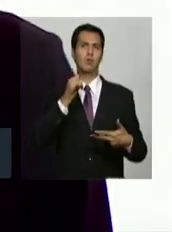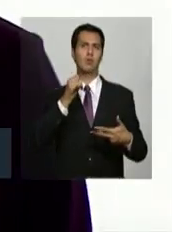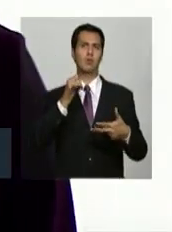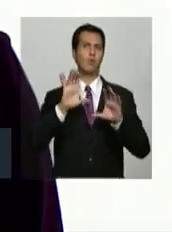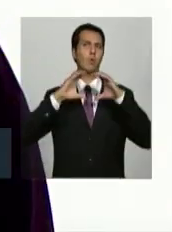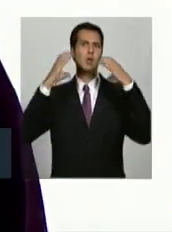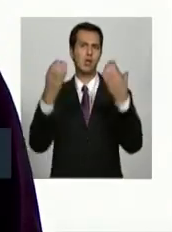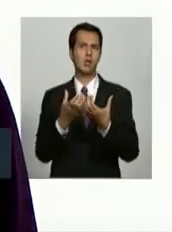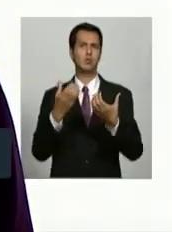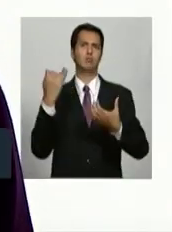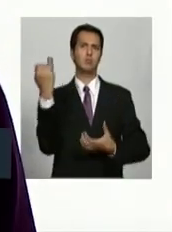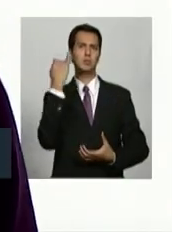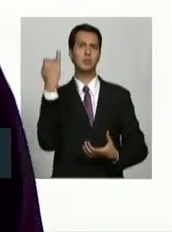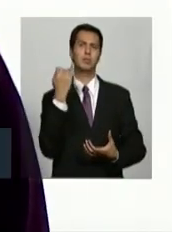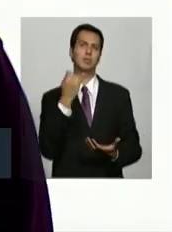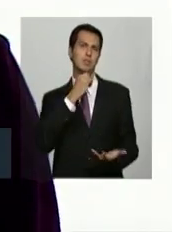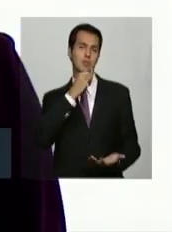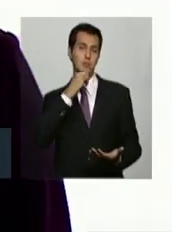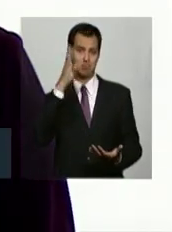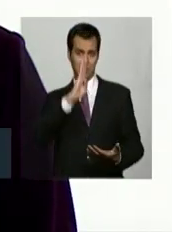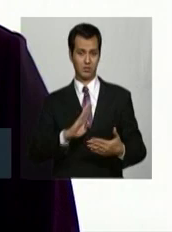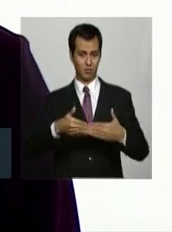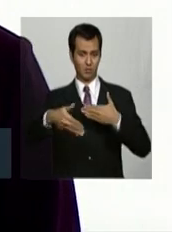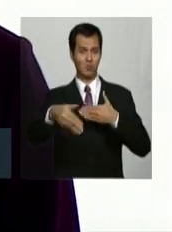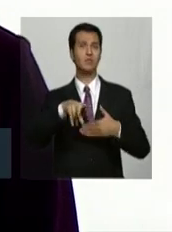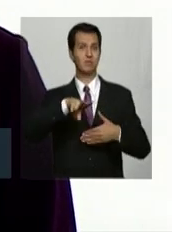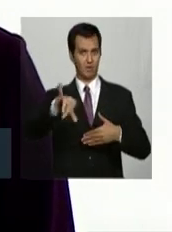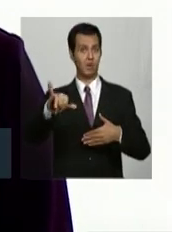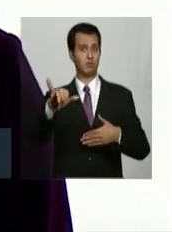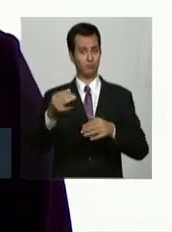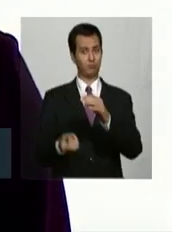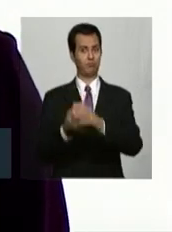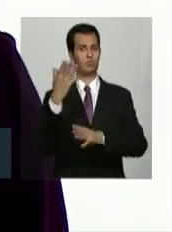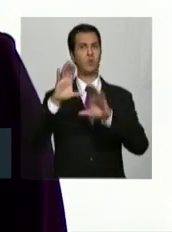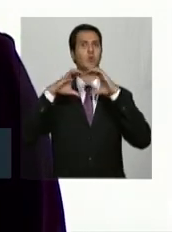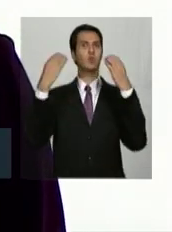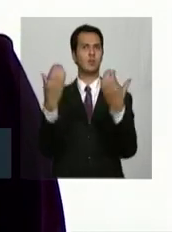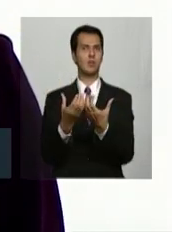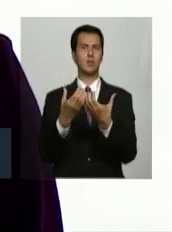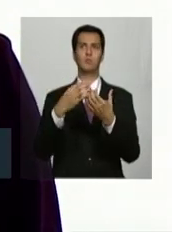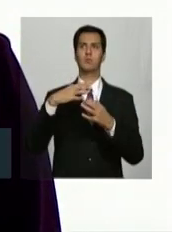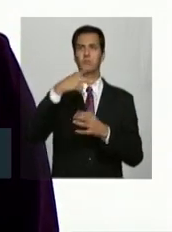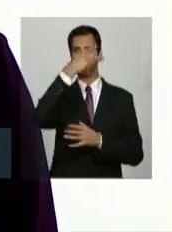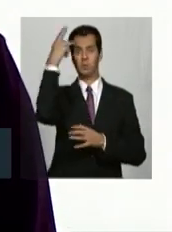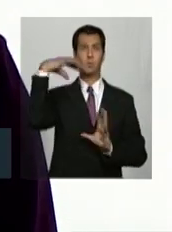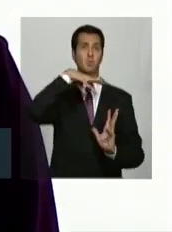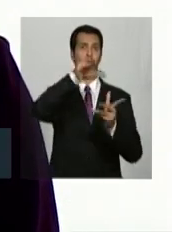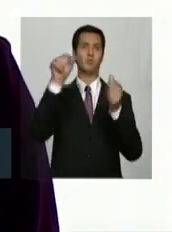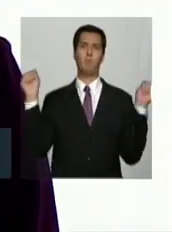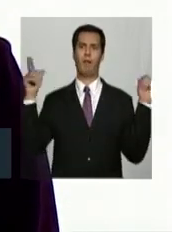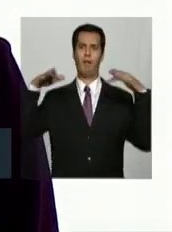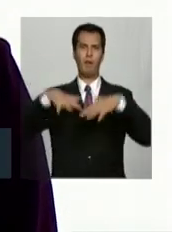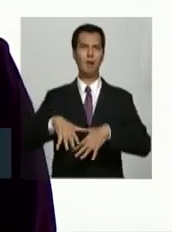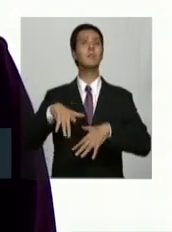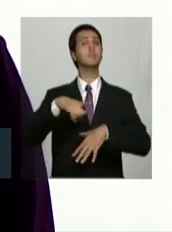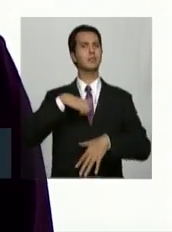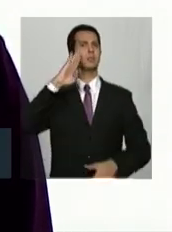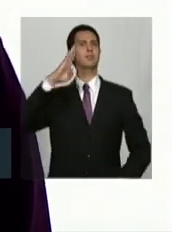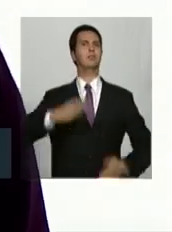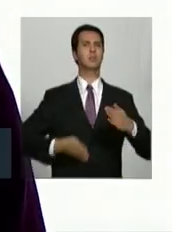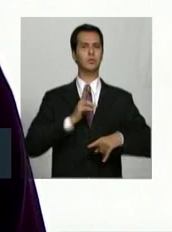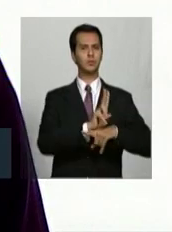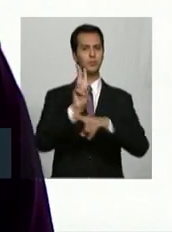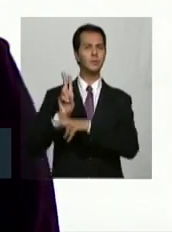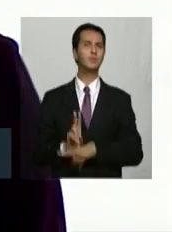como os que o Brasil irá sediar, e, ao mesmo tempo, a necessidade de uma presença